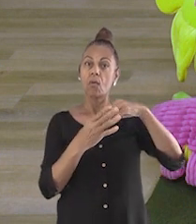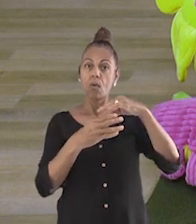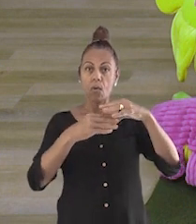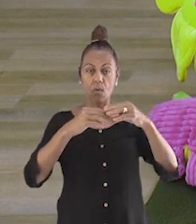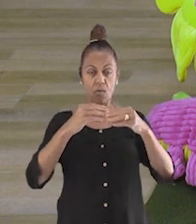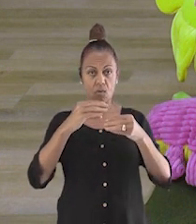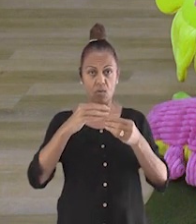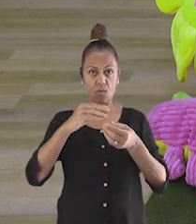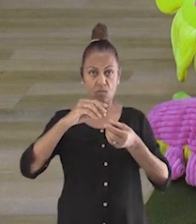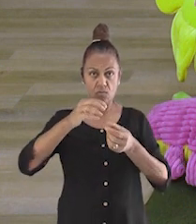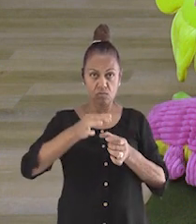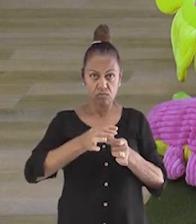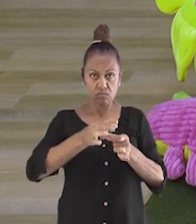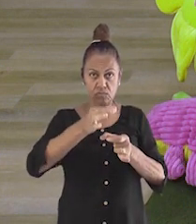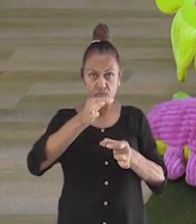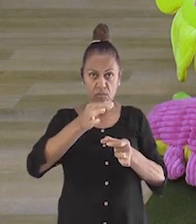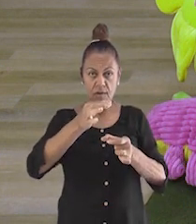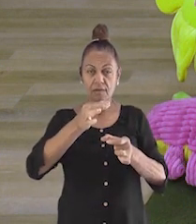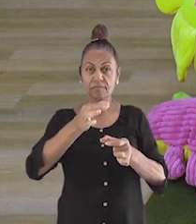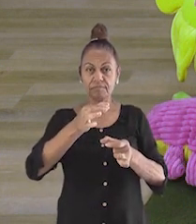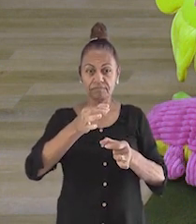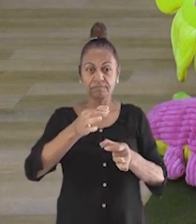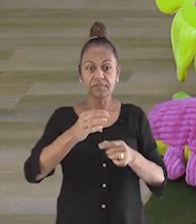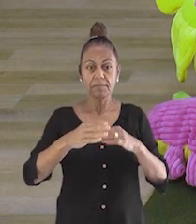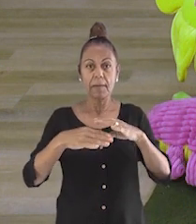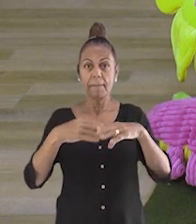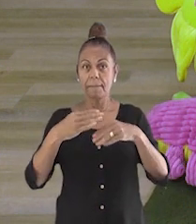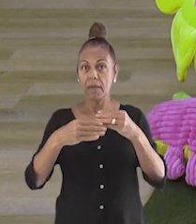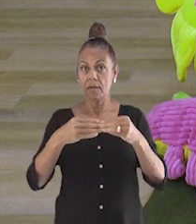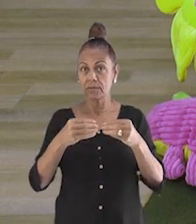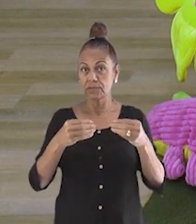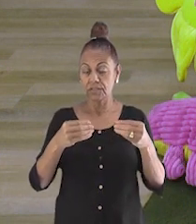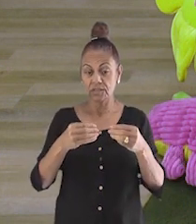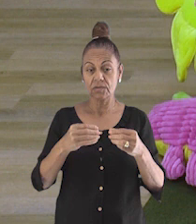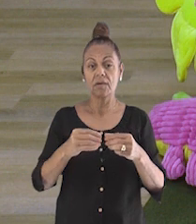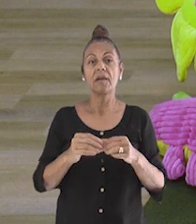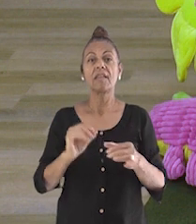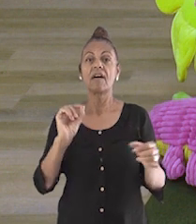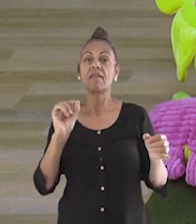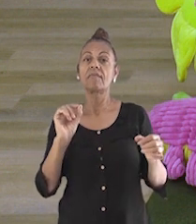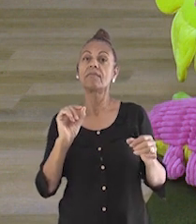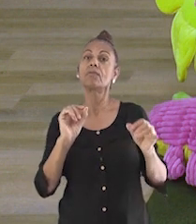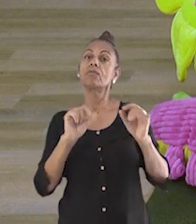borboleta com rolo de papel higiênico como essa aqui.